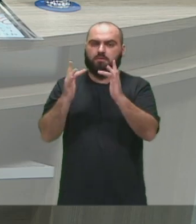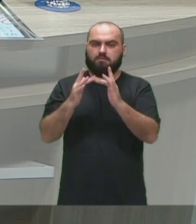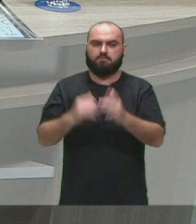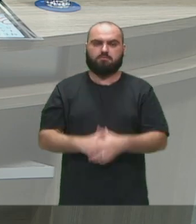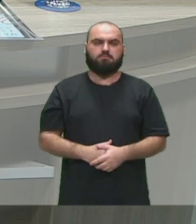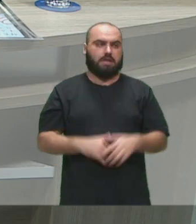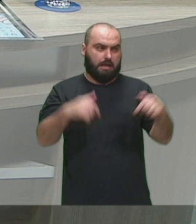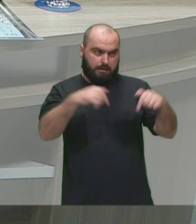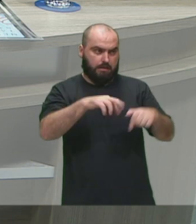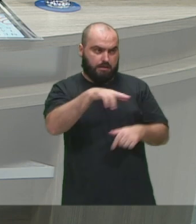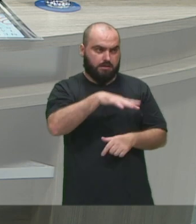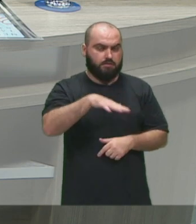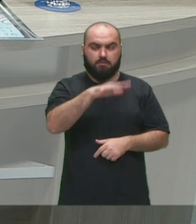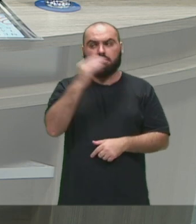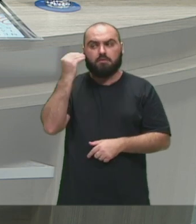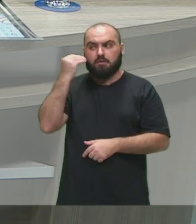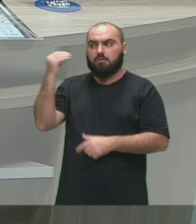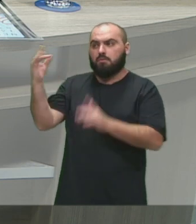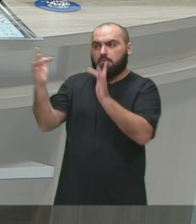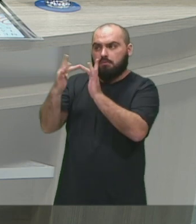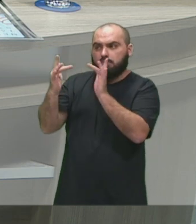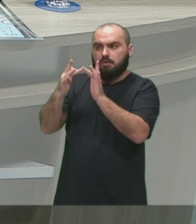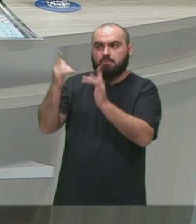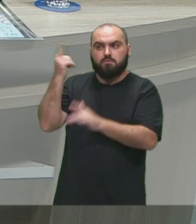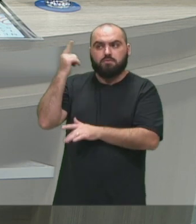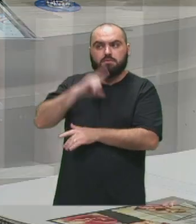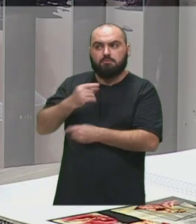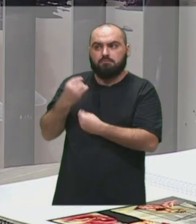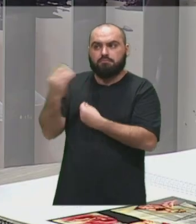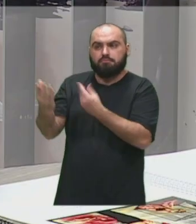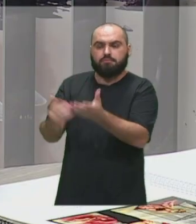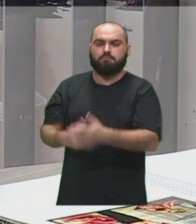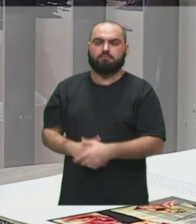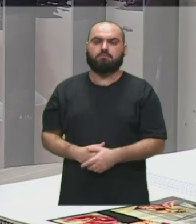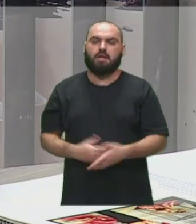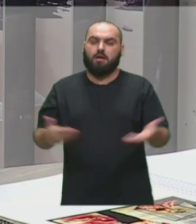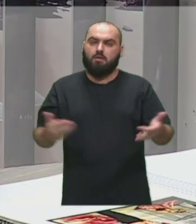vereador para tentar levar a exposição. Estou agora